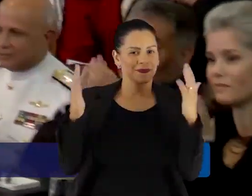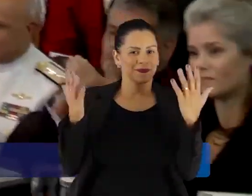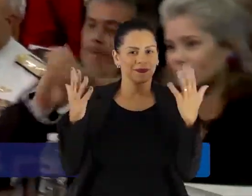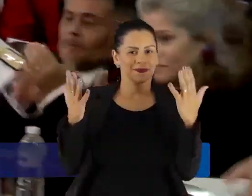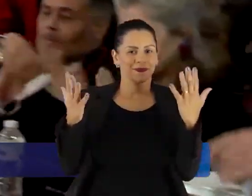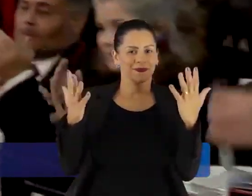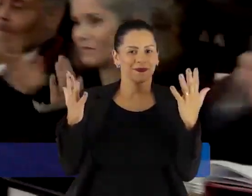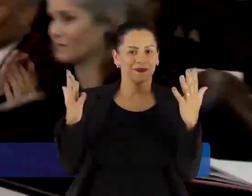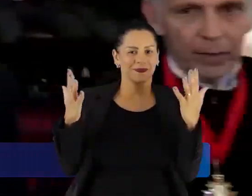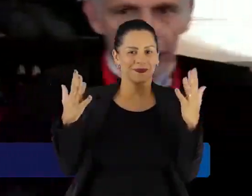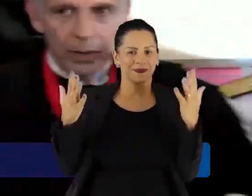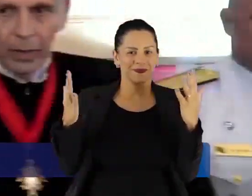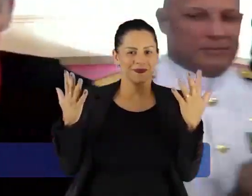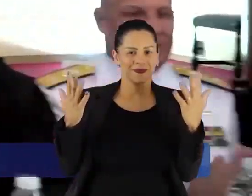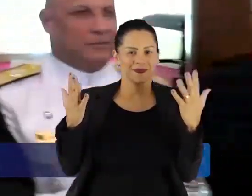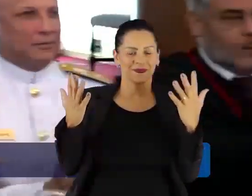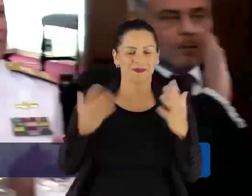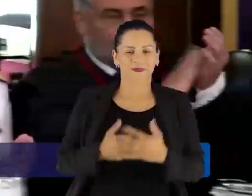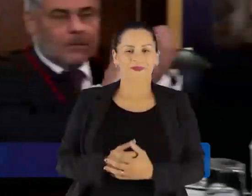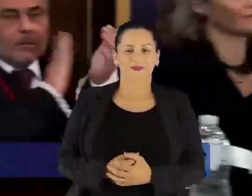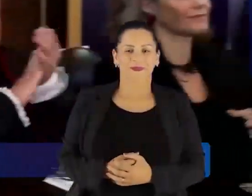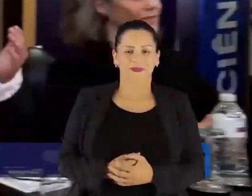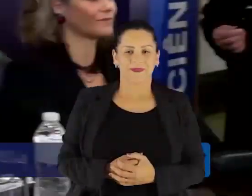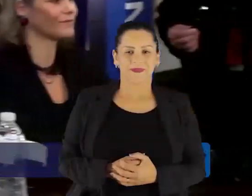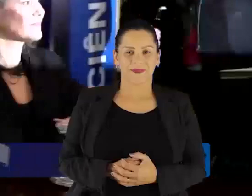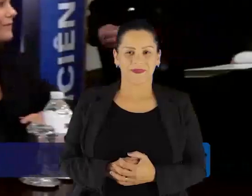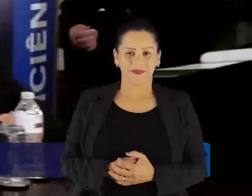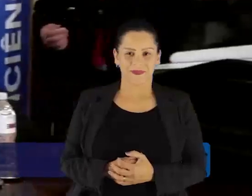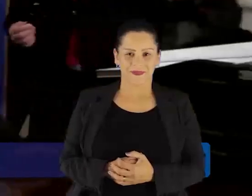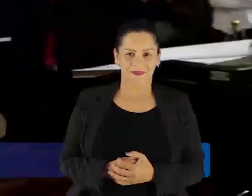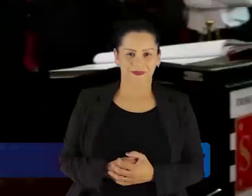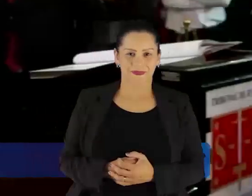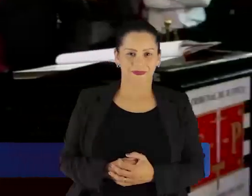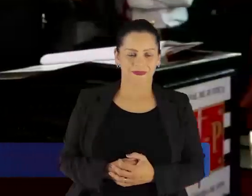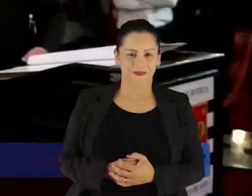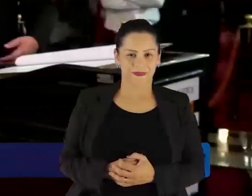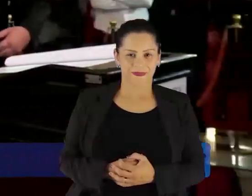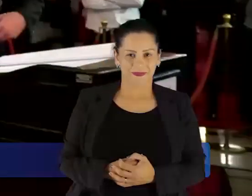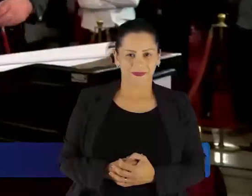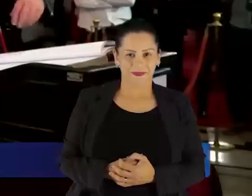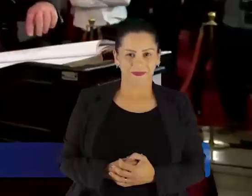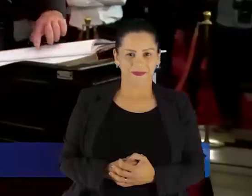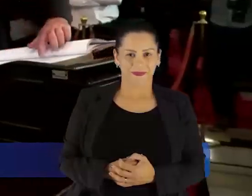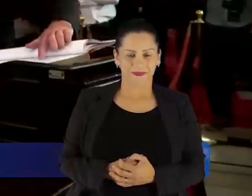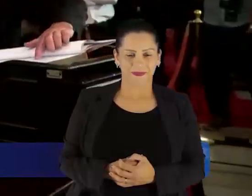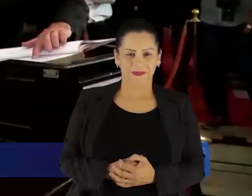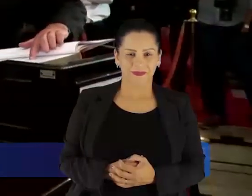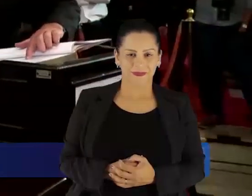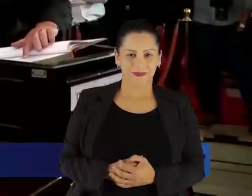E aí as coisas que foi bem lá ó